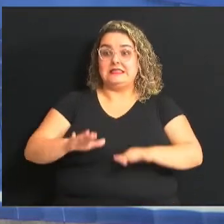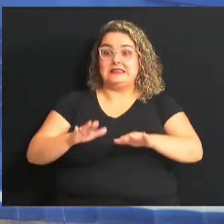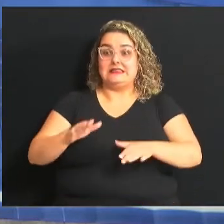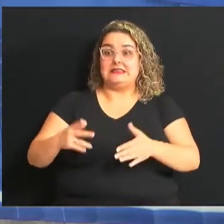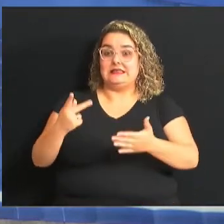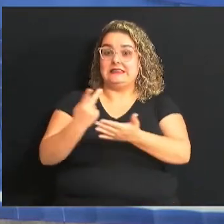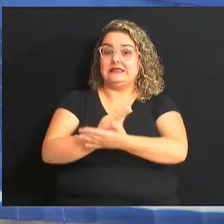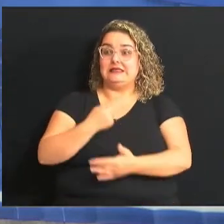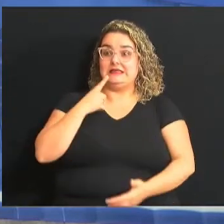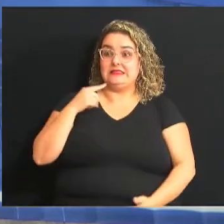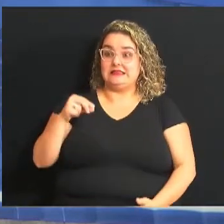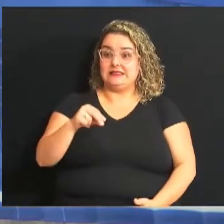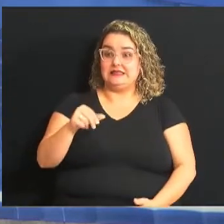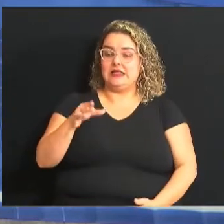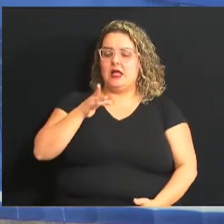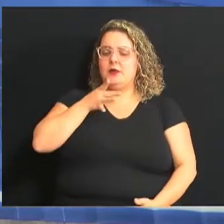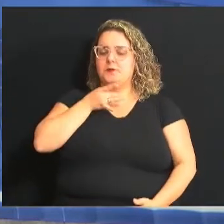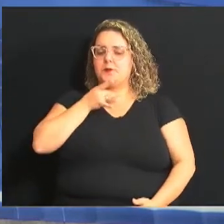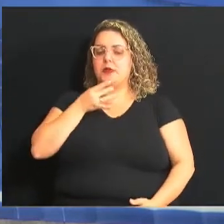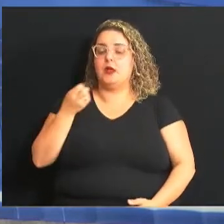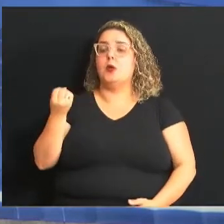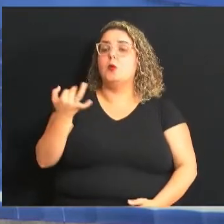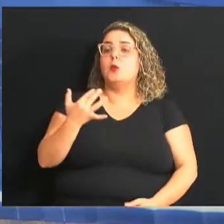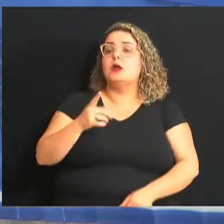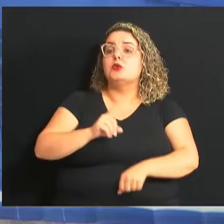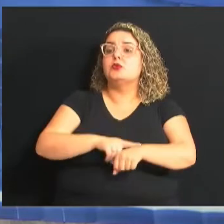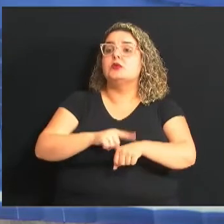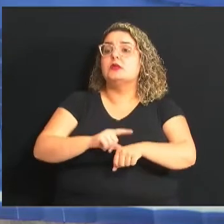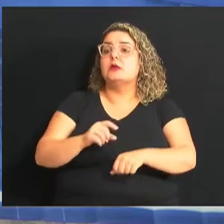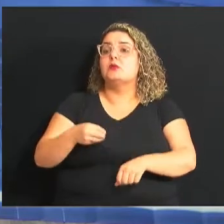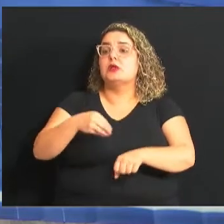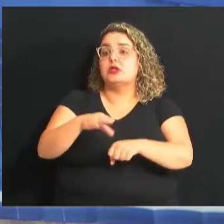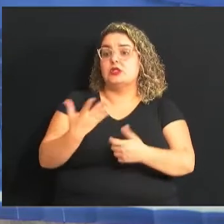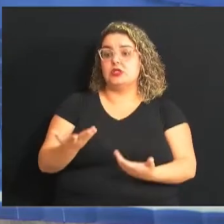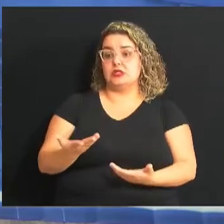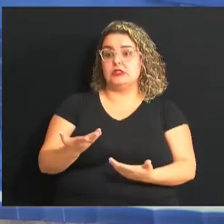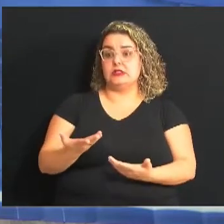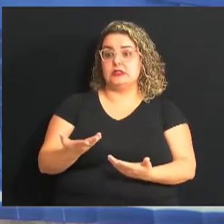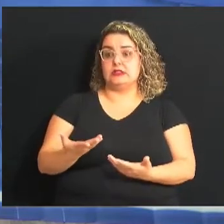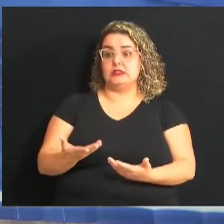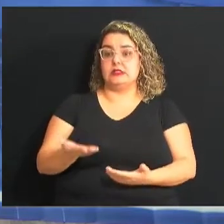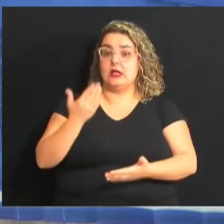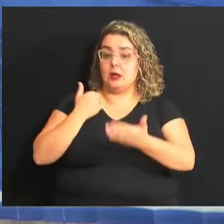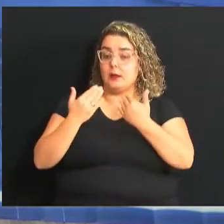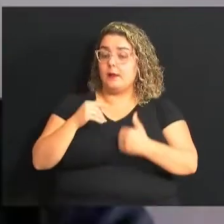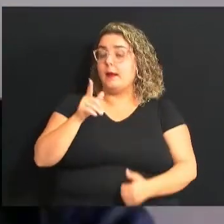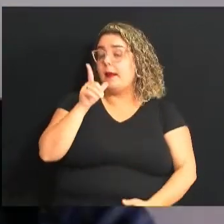tá com aquela sede. Quanto tempo depois é indicado, então, ingerir água?